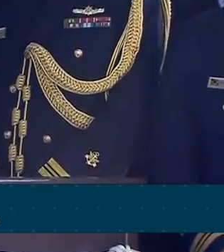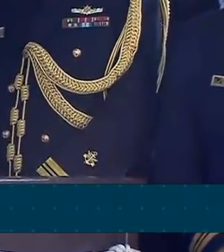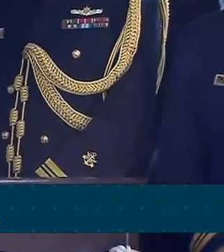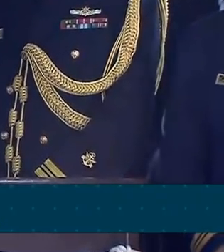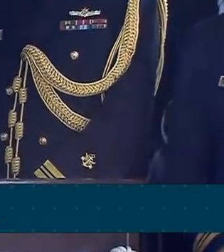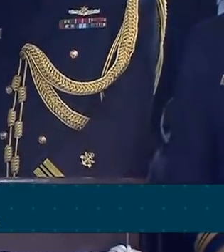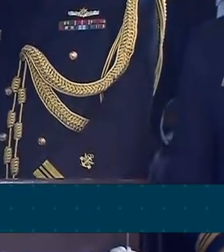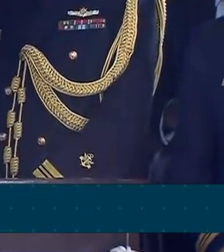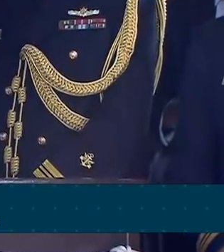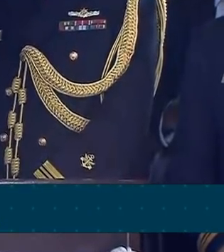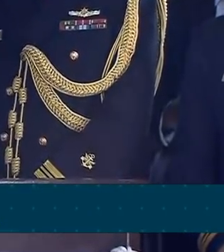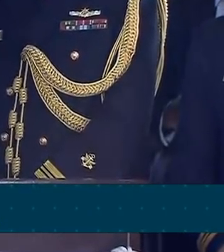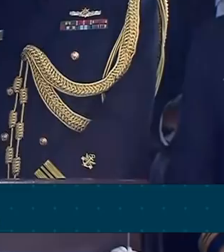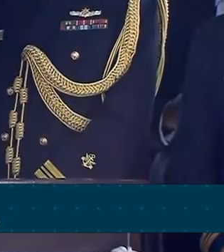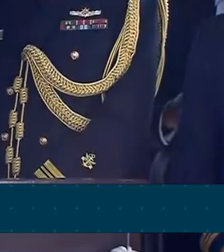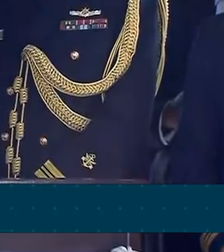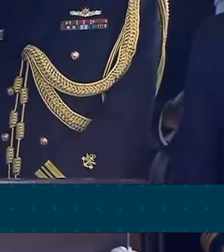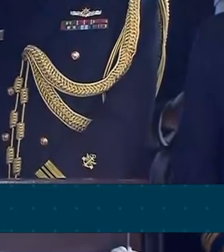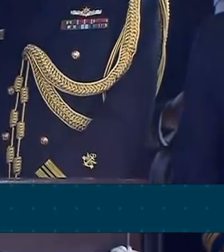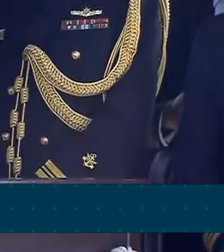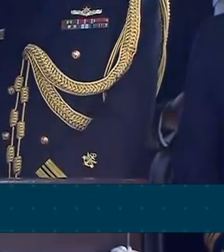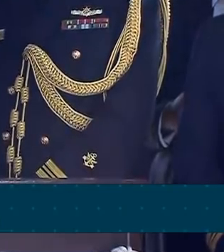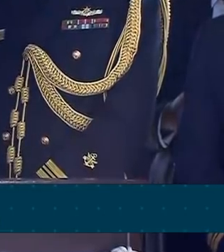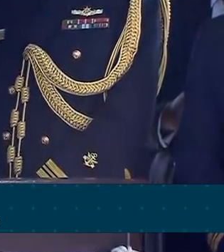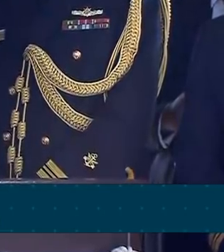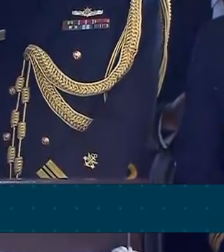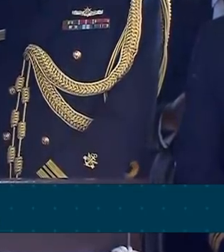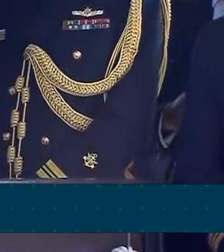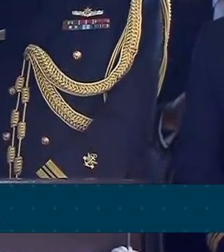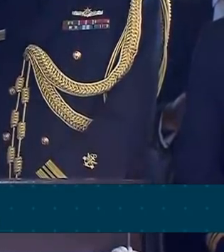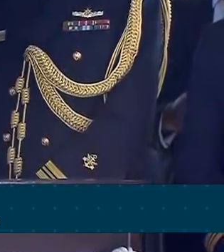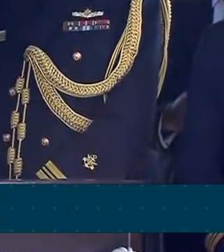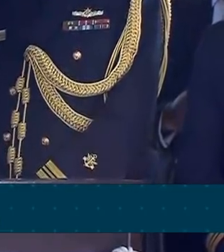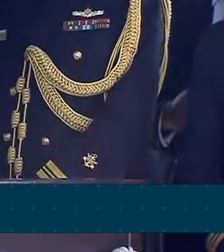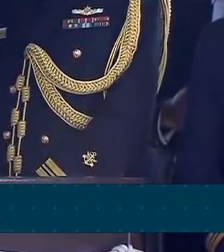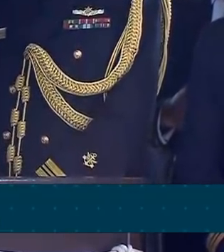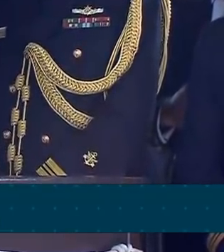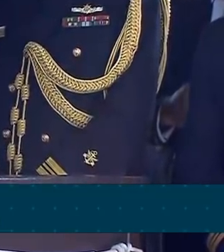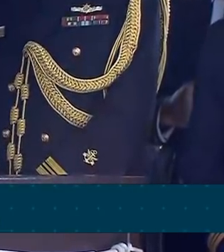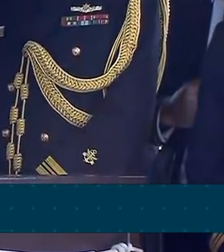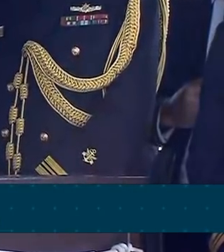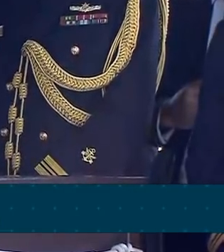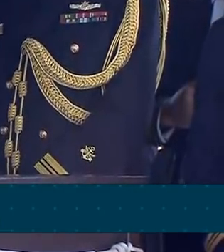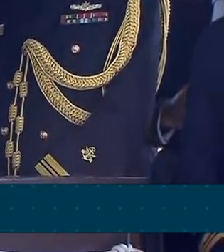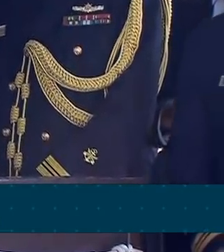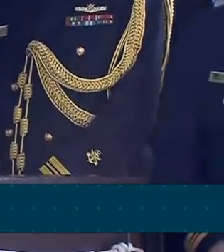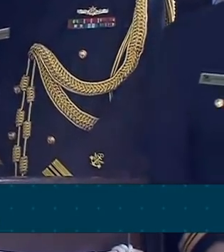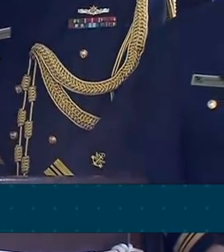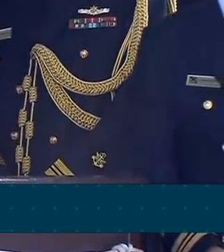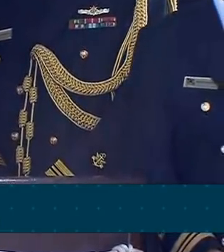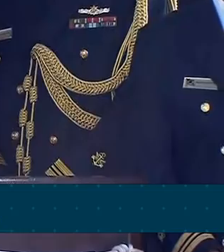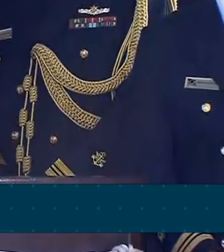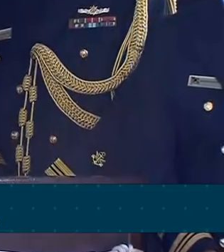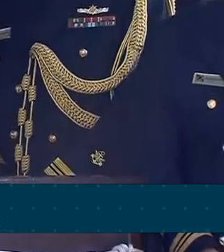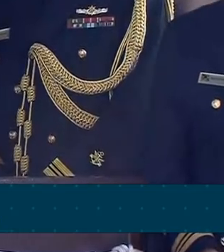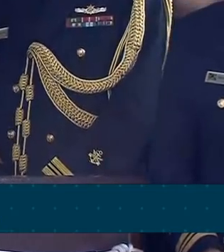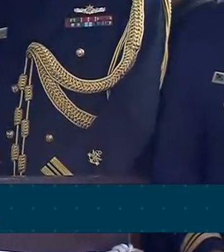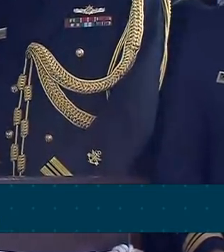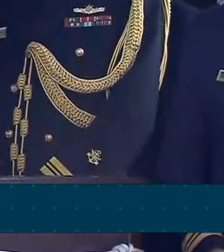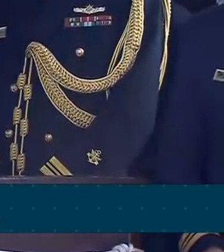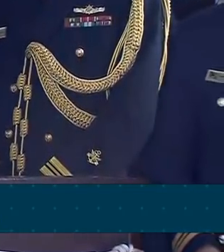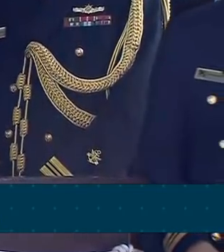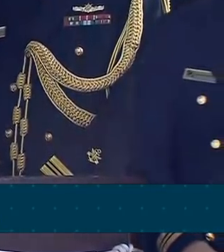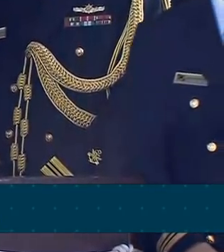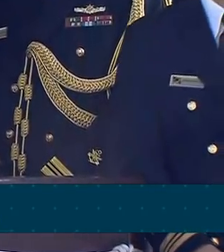Messias Bolsonaro, e pela primeira-dama, senhora Michelle Bolsonaro. Senhor presidente,